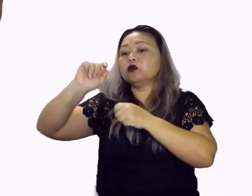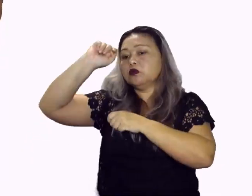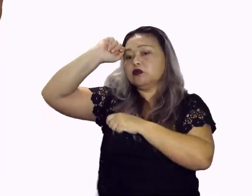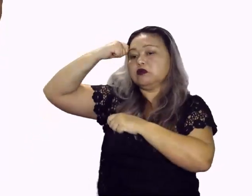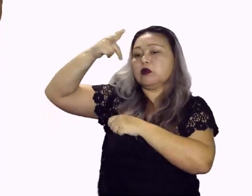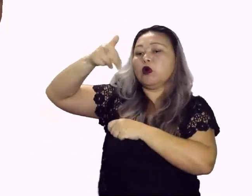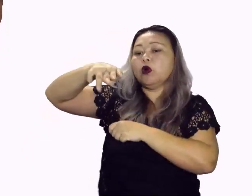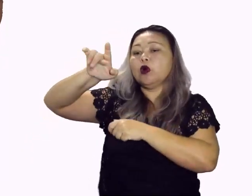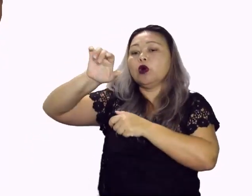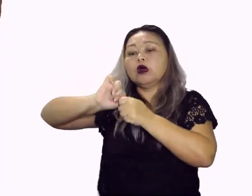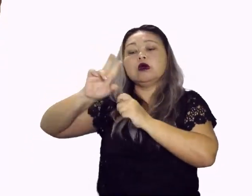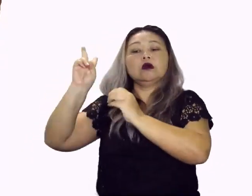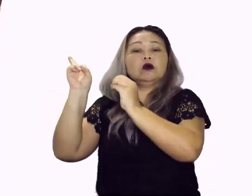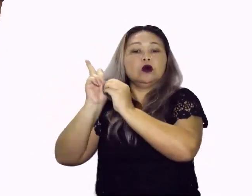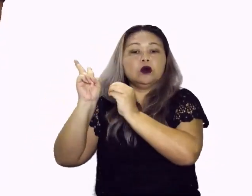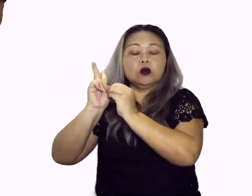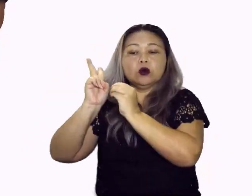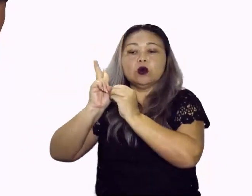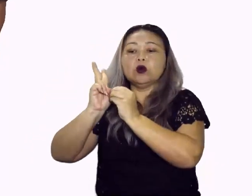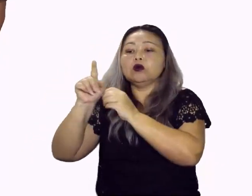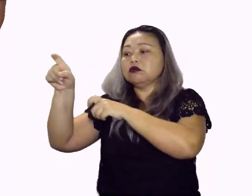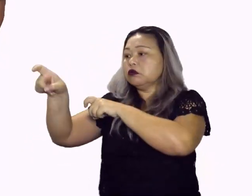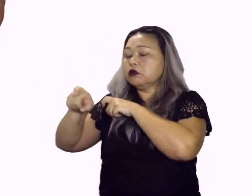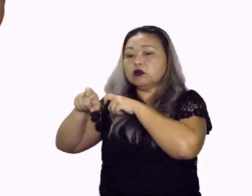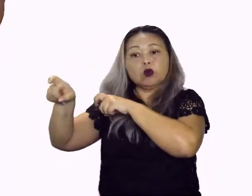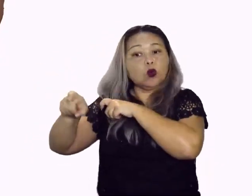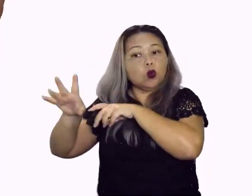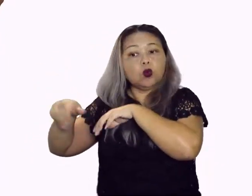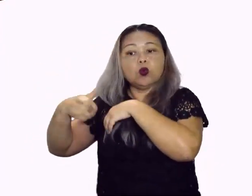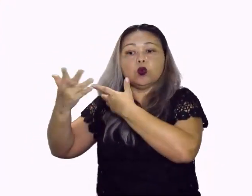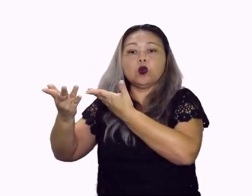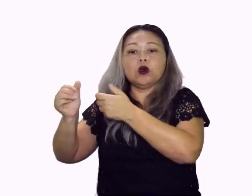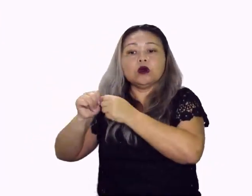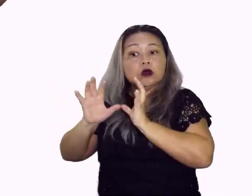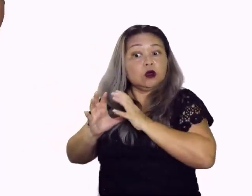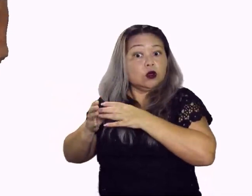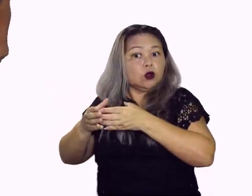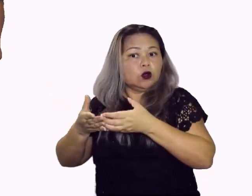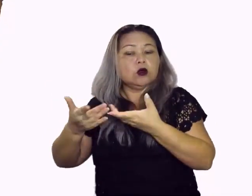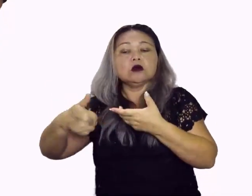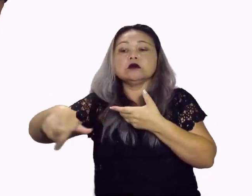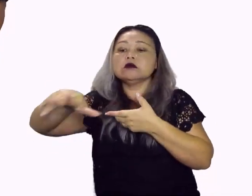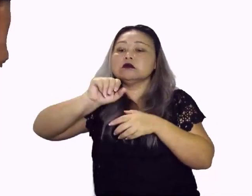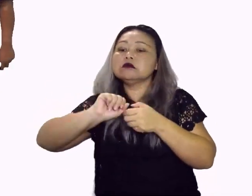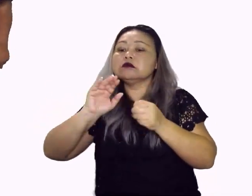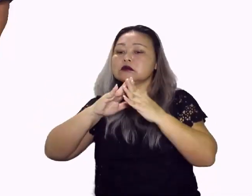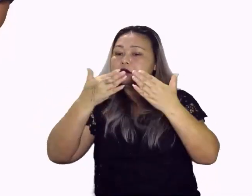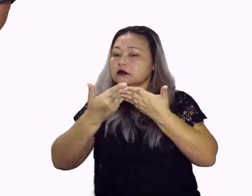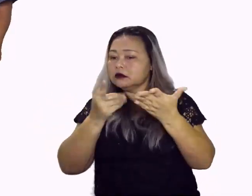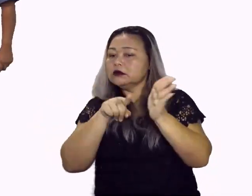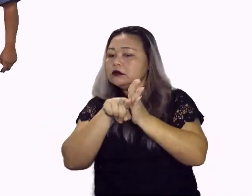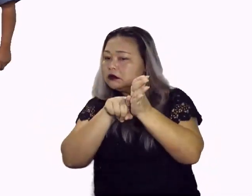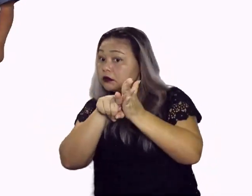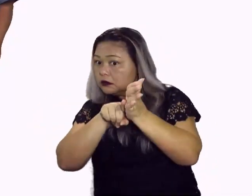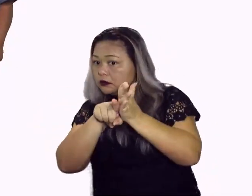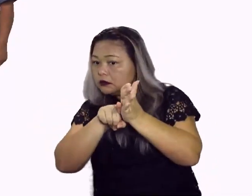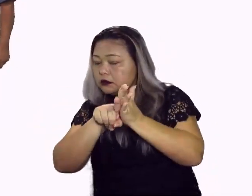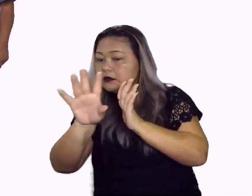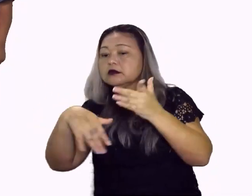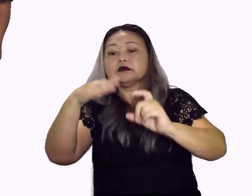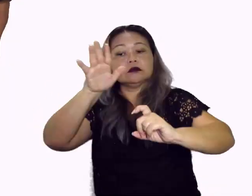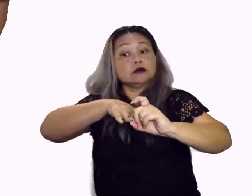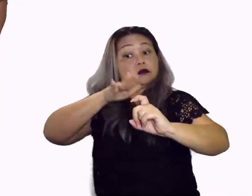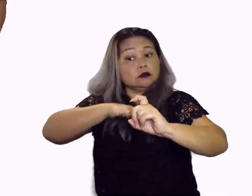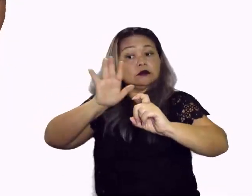quilombolas, os indígenas, os rurais, né? Dessa equipe, né, das escolas, vocês podem pesquisar sobre a